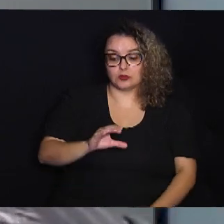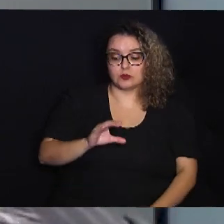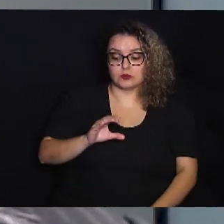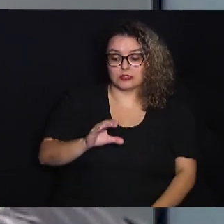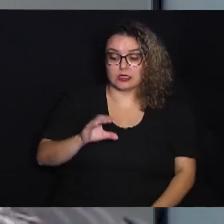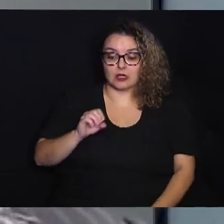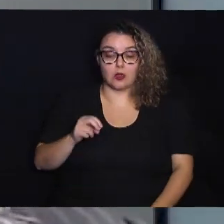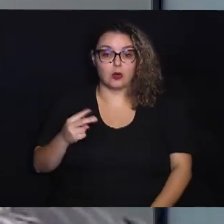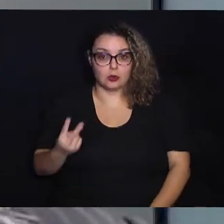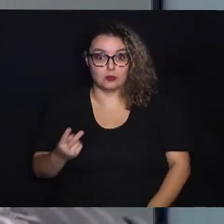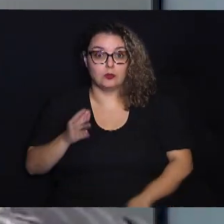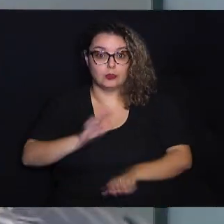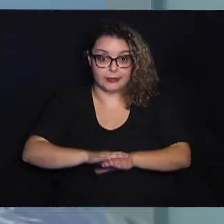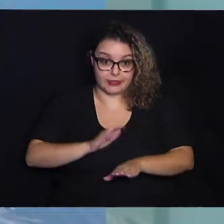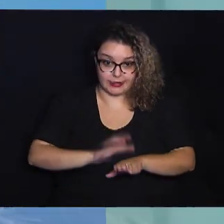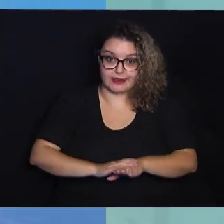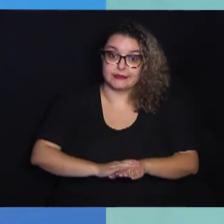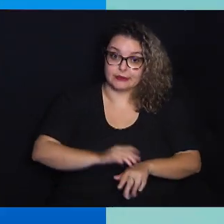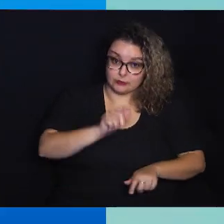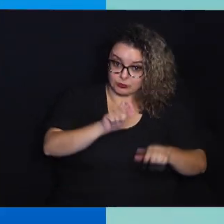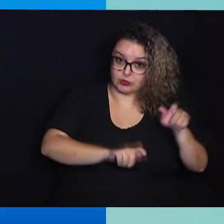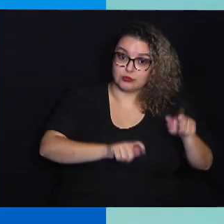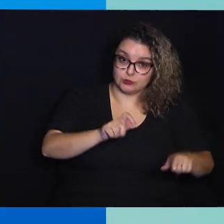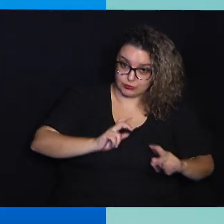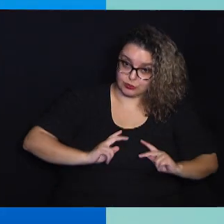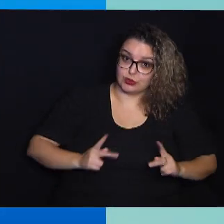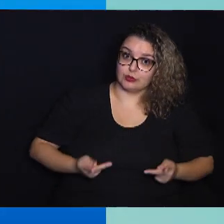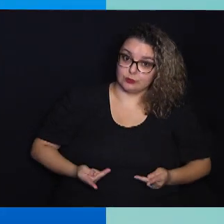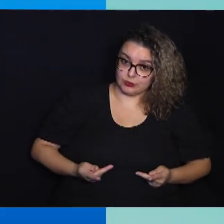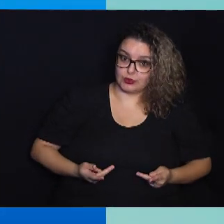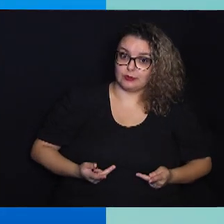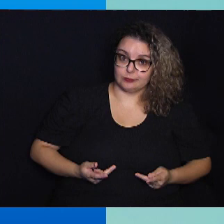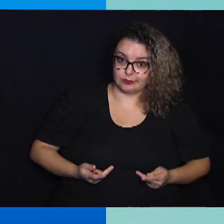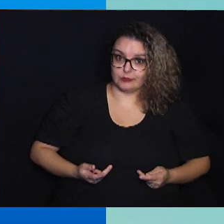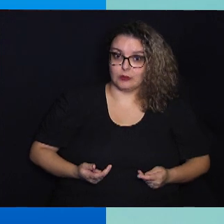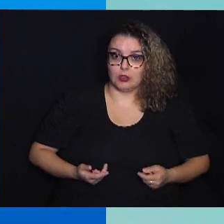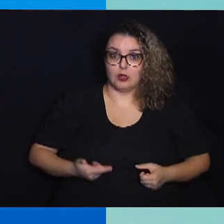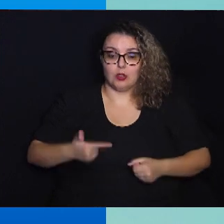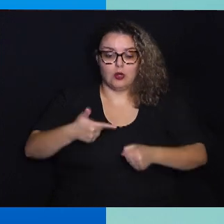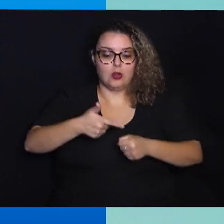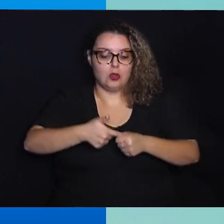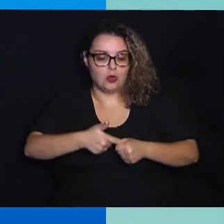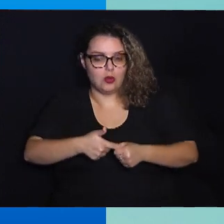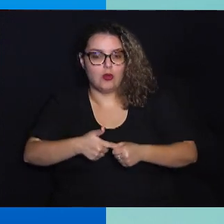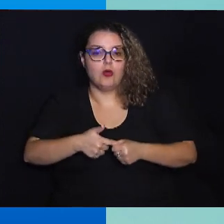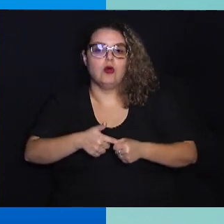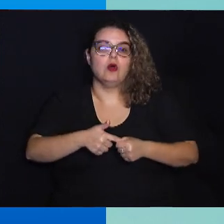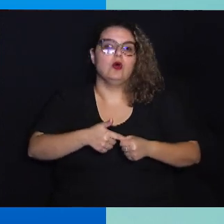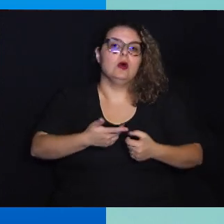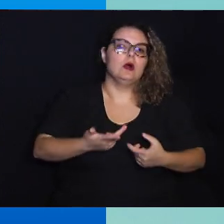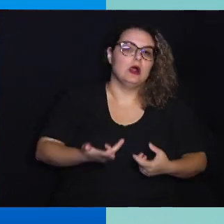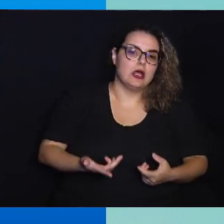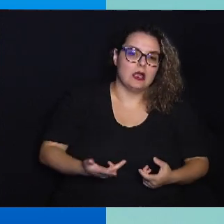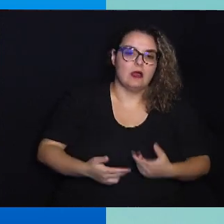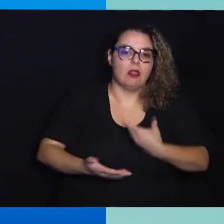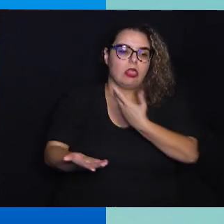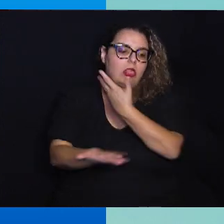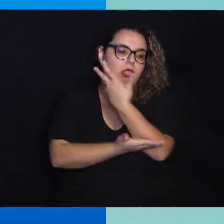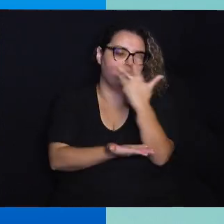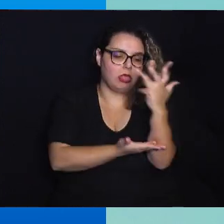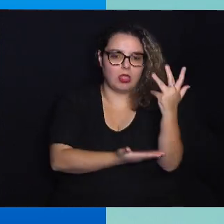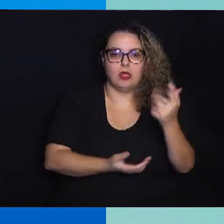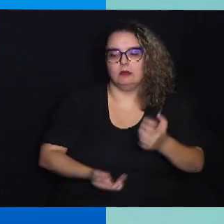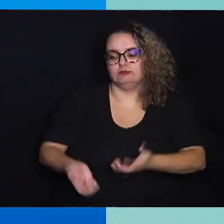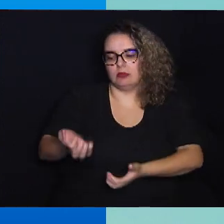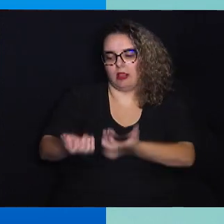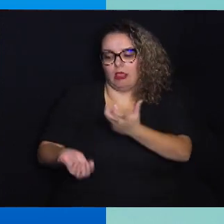desse CO2 por ação do homem, né? Sobretudo a queima de combustíveis fósseis, desmatamento, faz